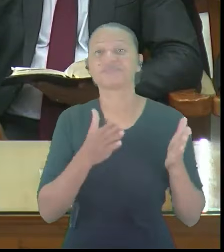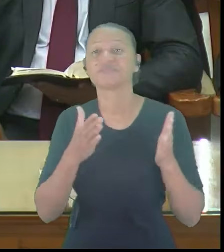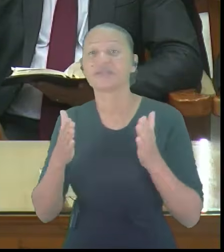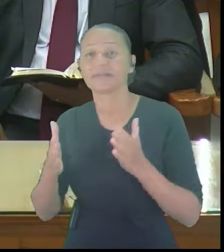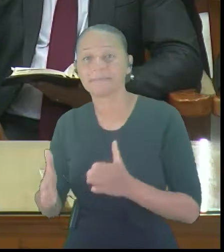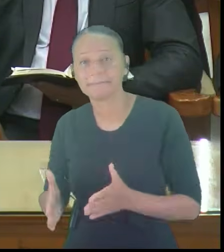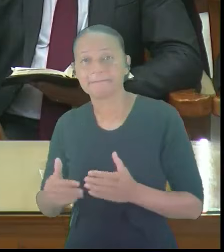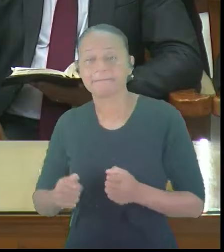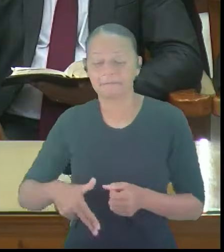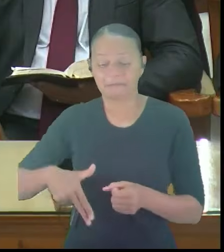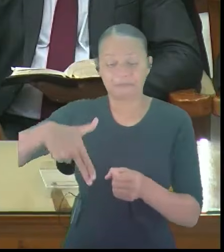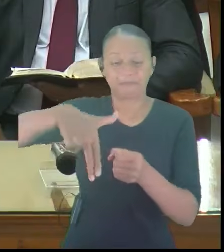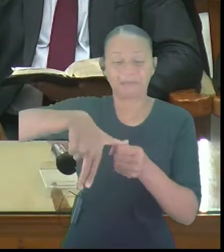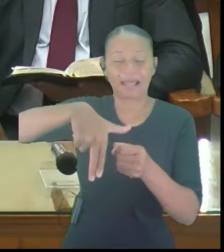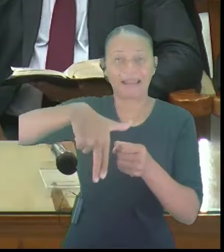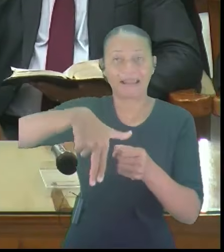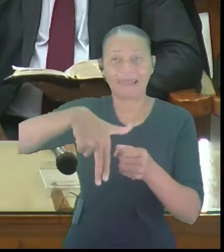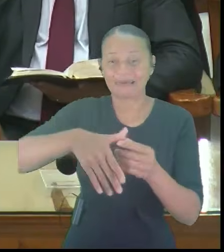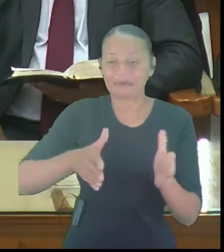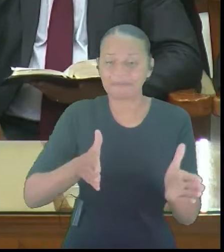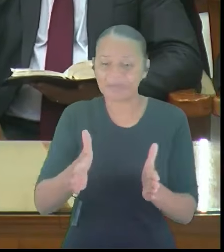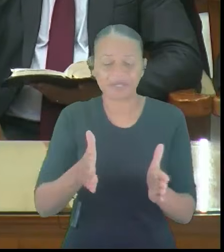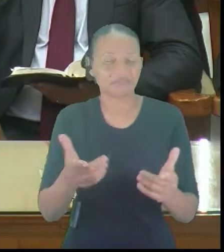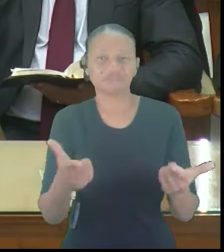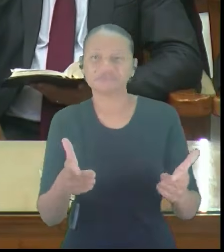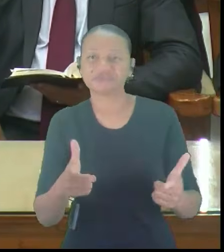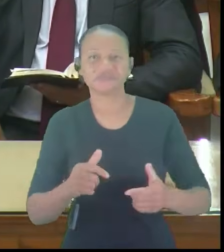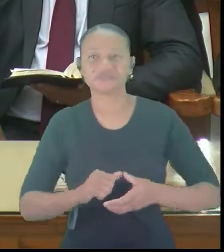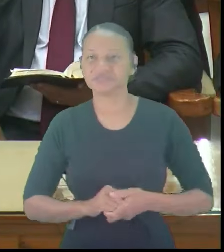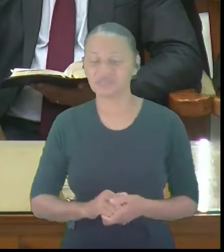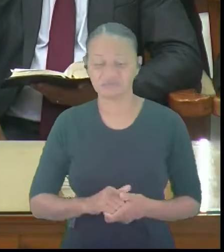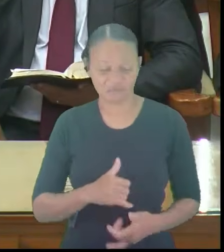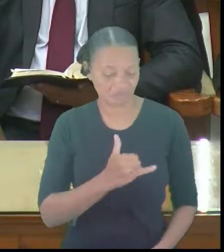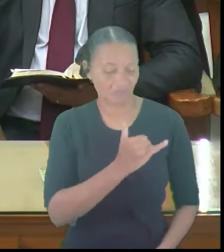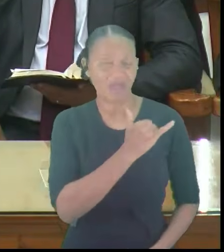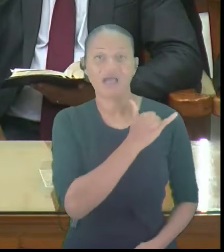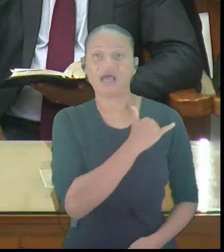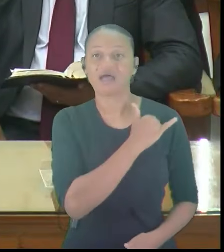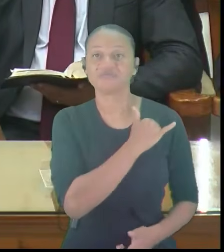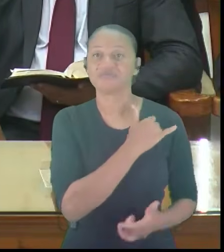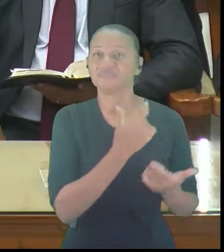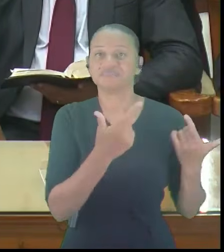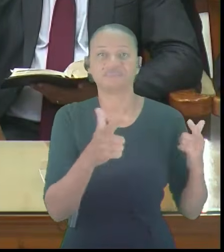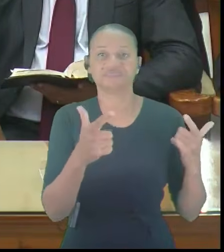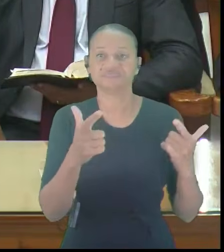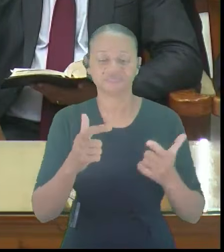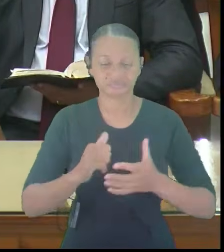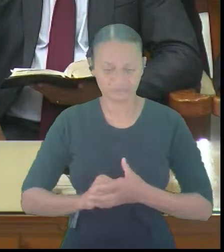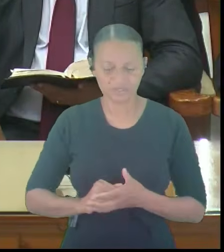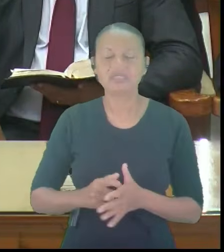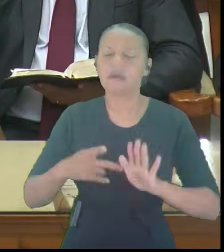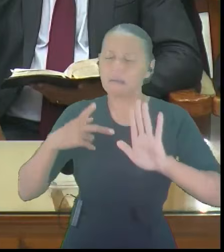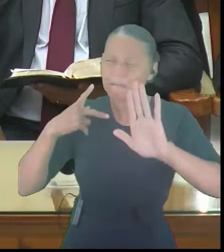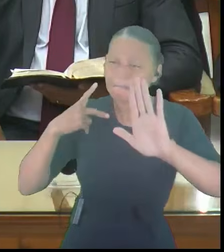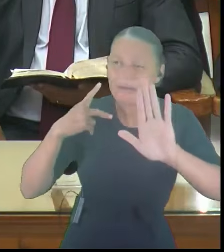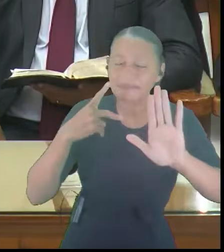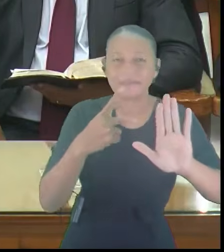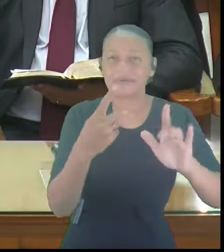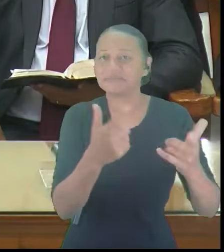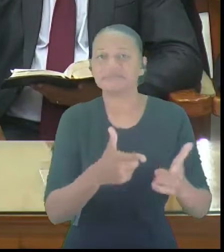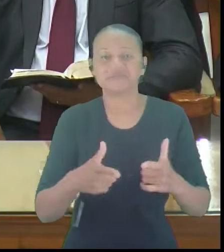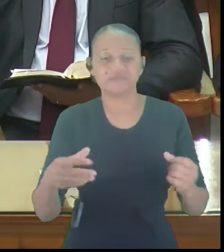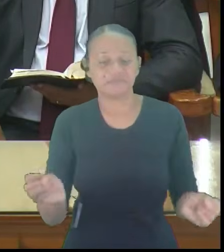houve milagre. No tempo de Ageu não houve milagre. Houve profecia, houve mensagem profética, mas não houve